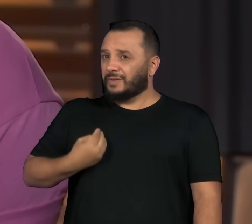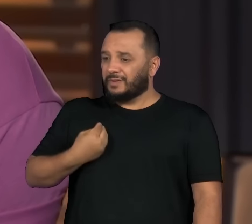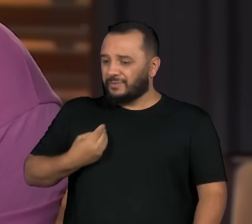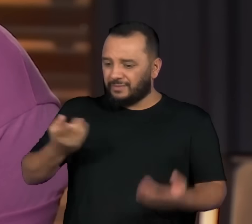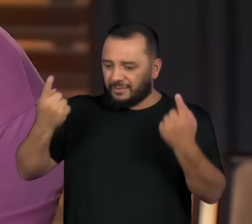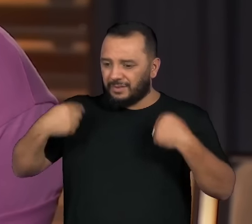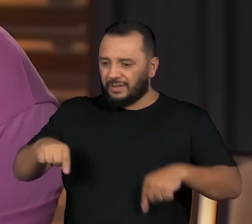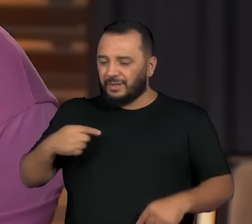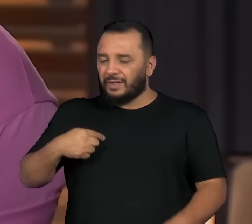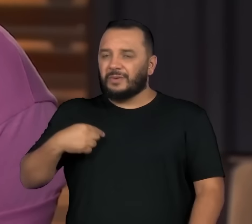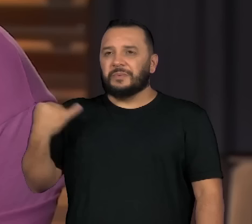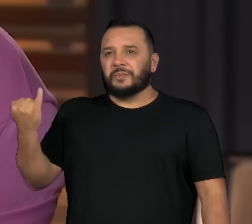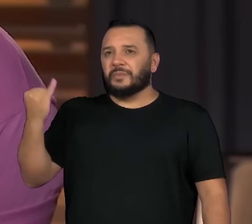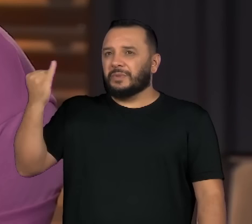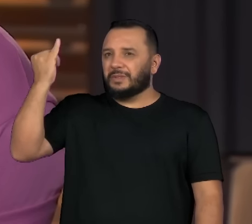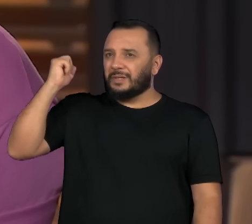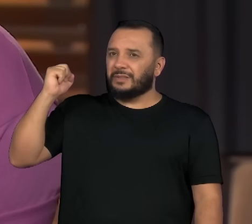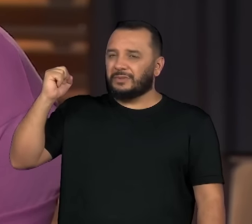não merece ser